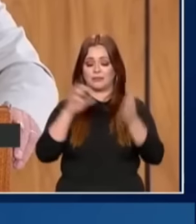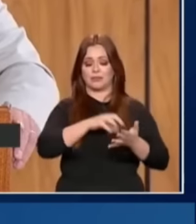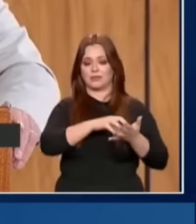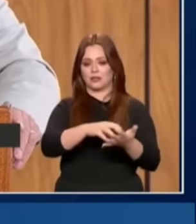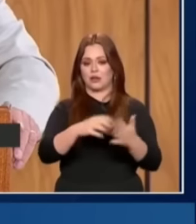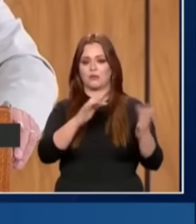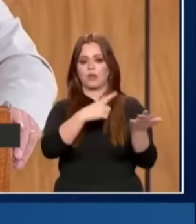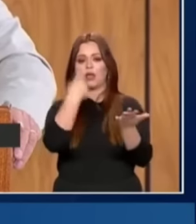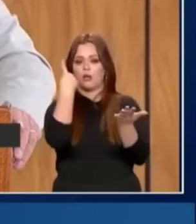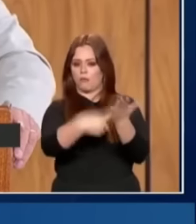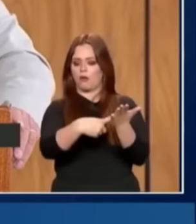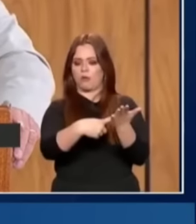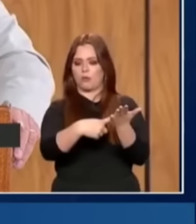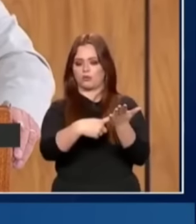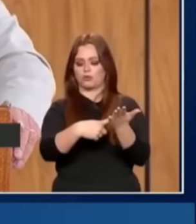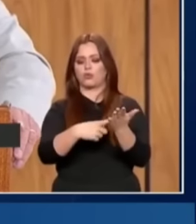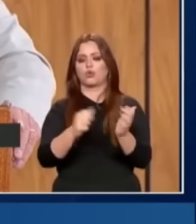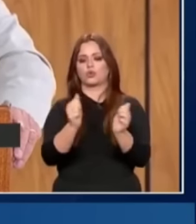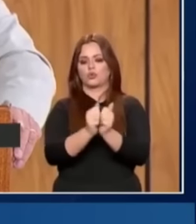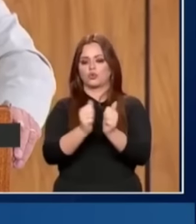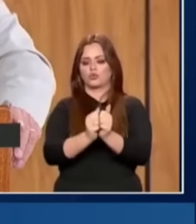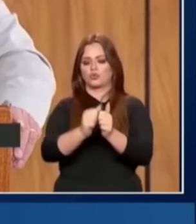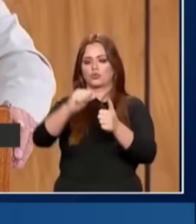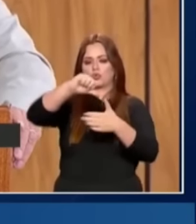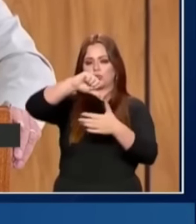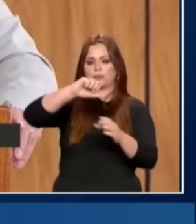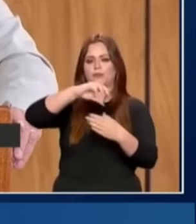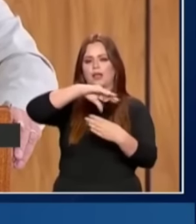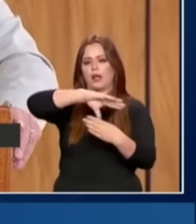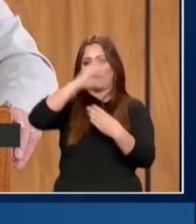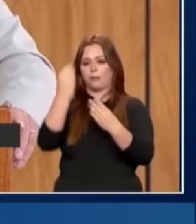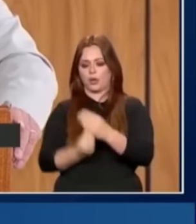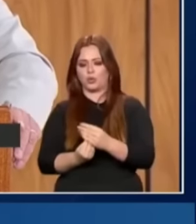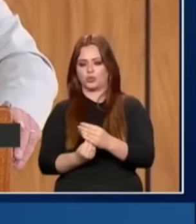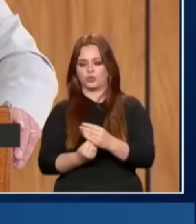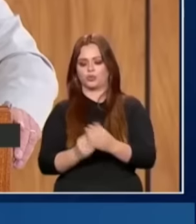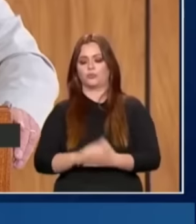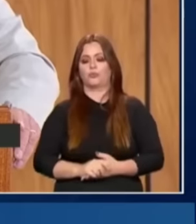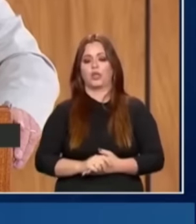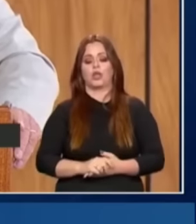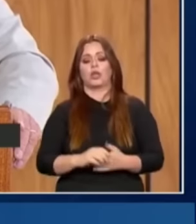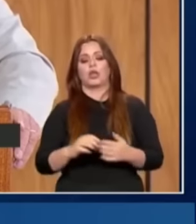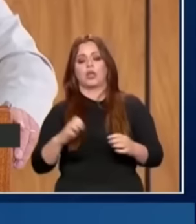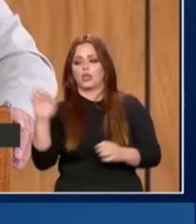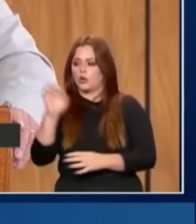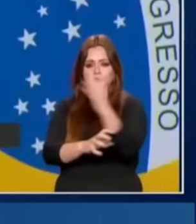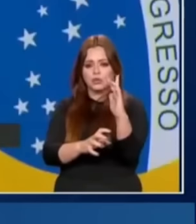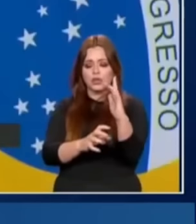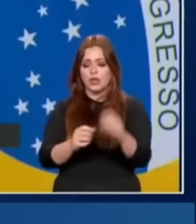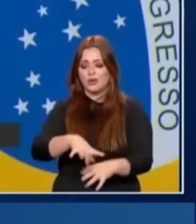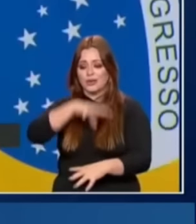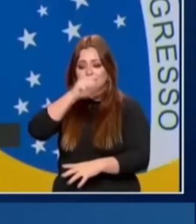experiência de vida do Shakespeare era incomparável. O Shakespeare da política brasileira tem nome, é Luiz Inácio Lula da Silva. Ele não tem